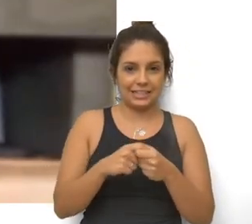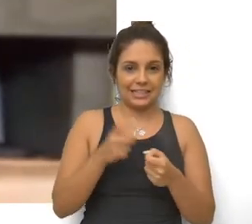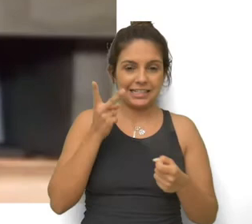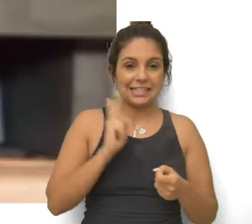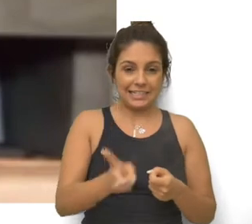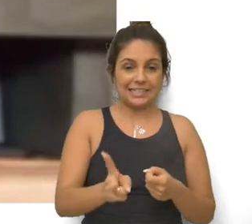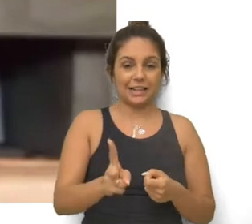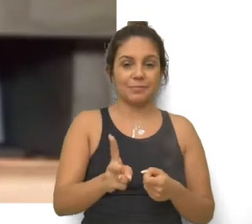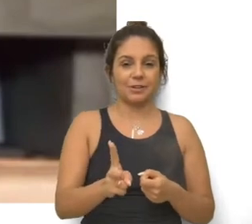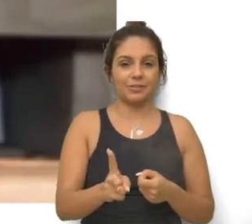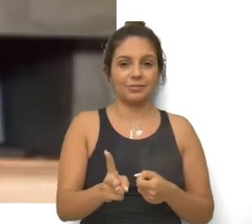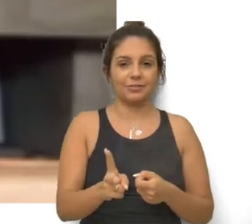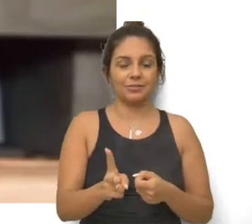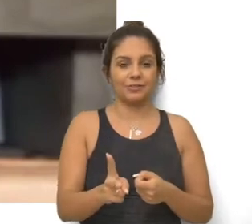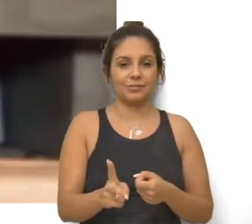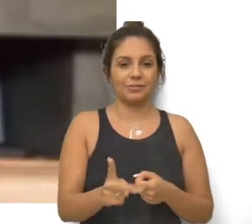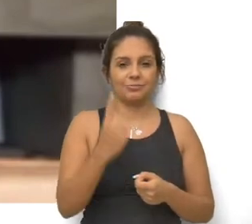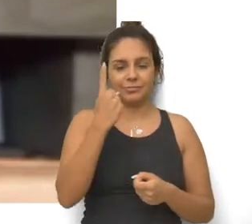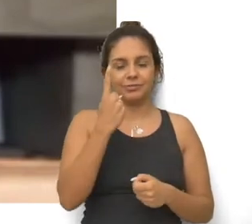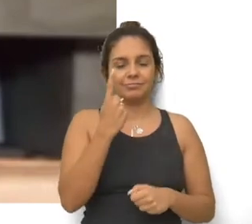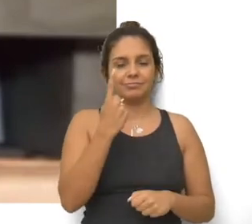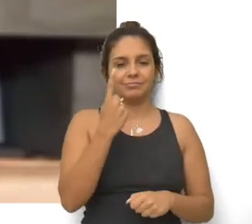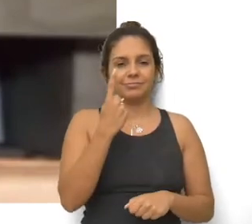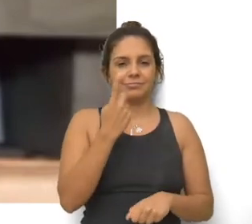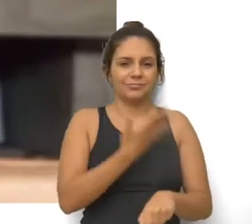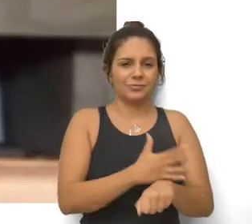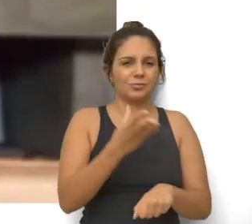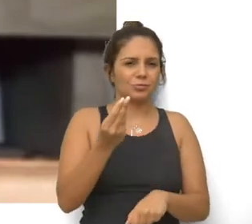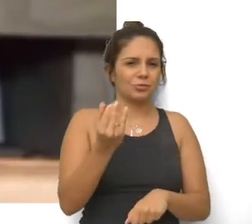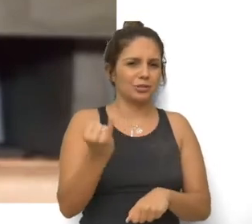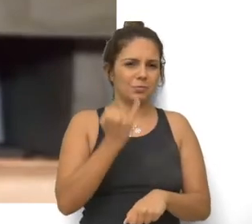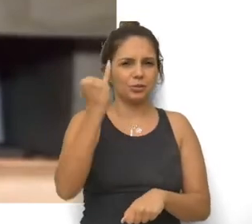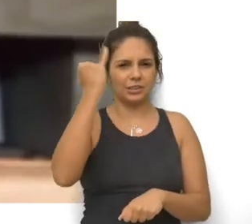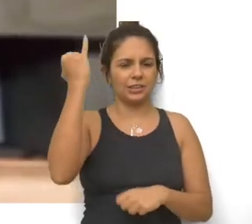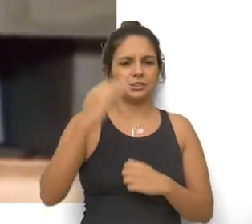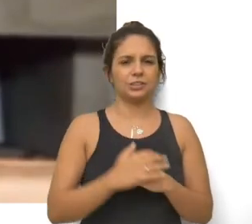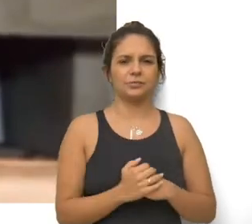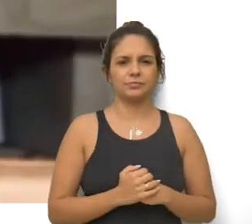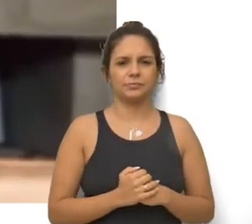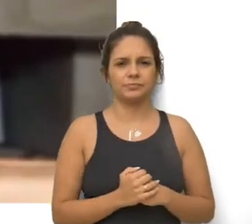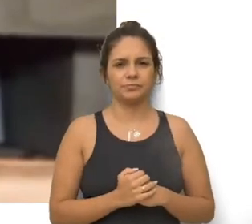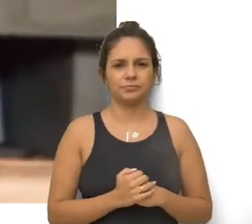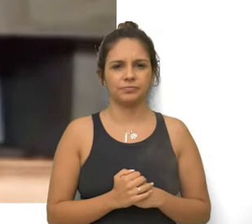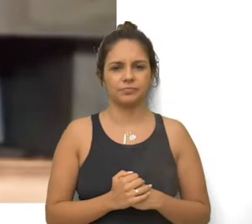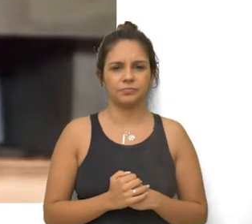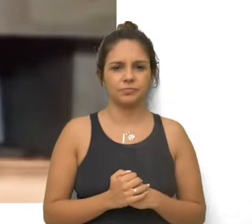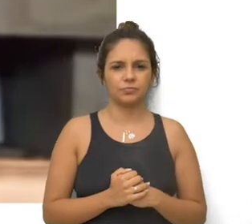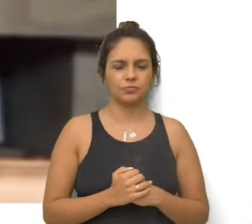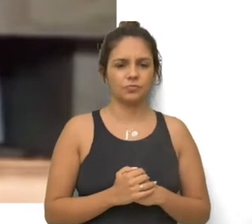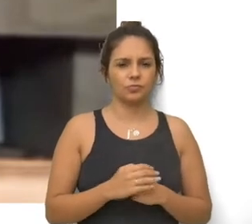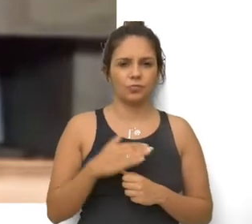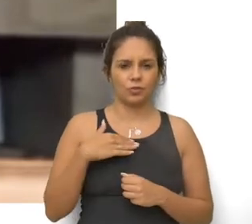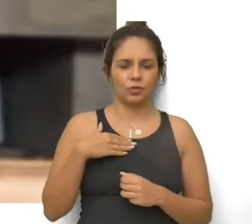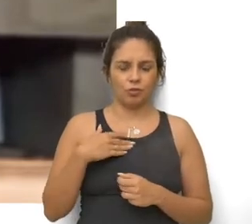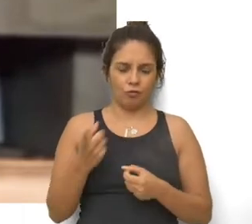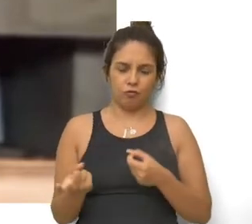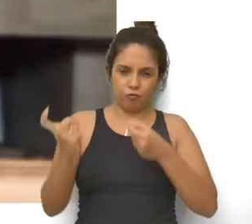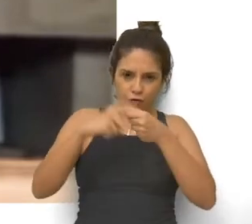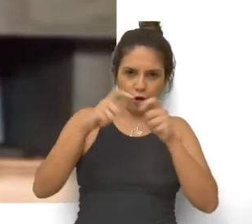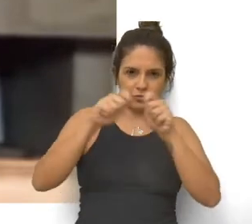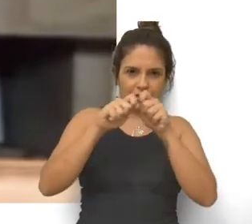sistematicamente me traz muito, é um exercício, uma coisa muito preciosa para mim, porque cada vez que eu vou